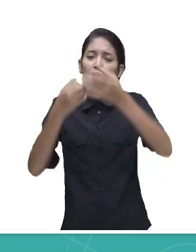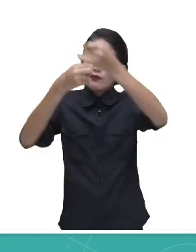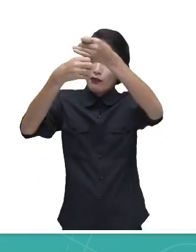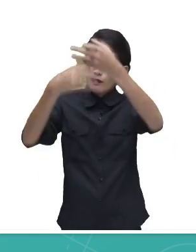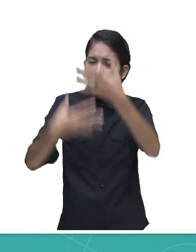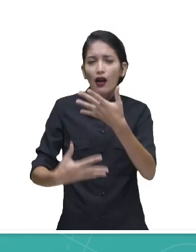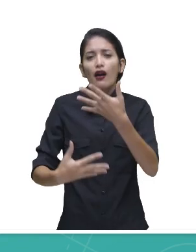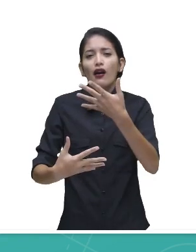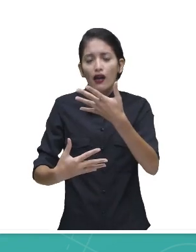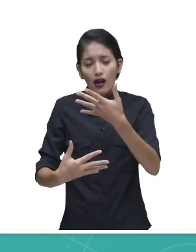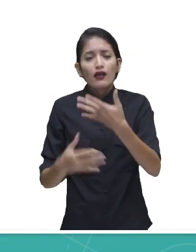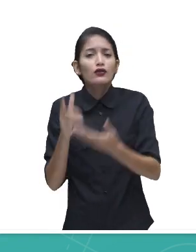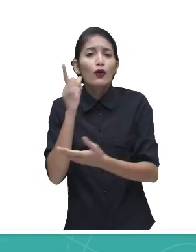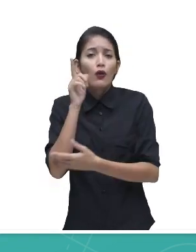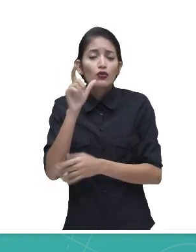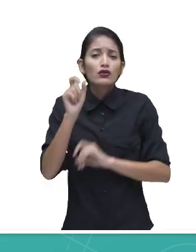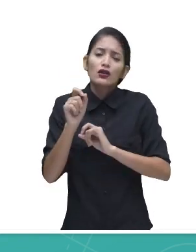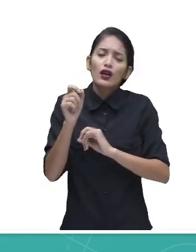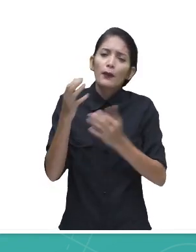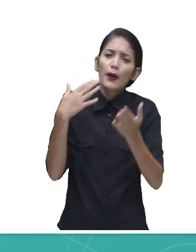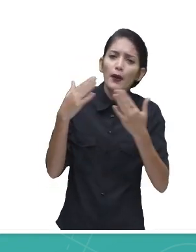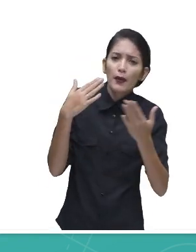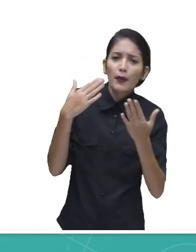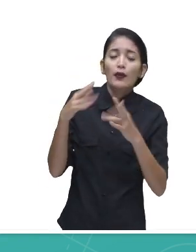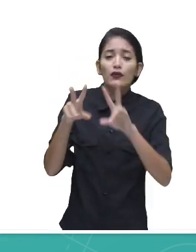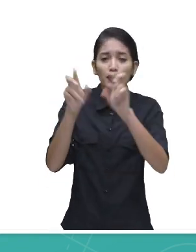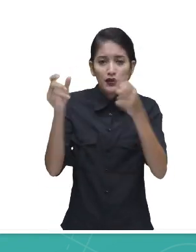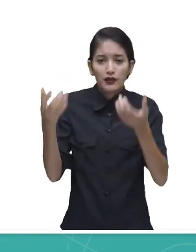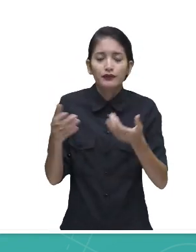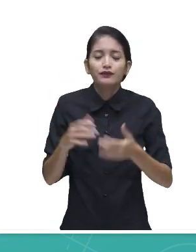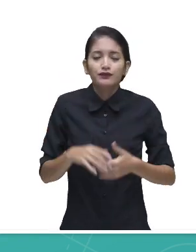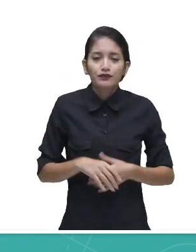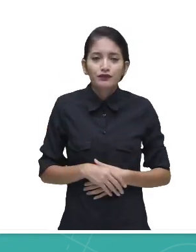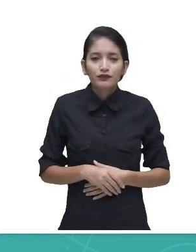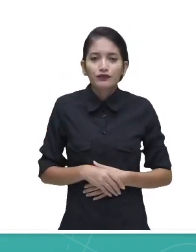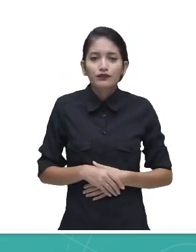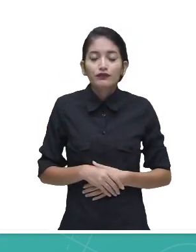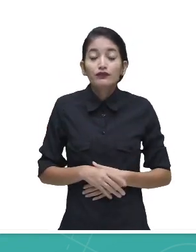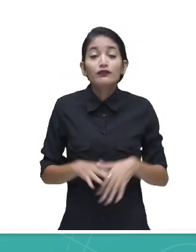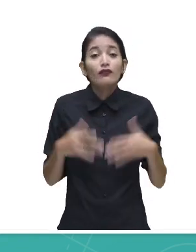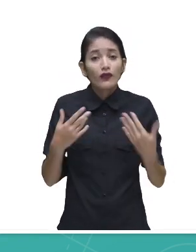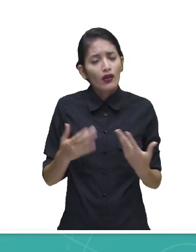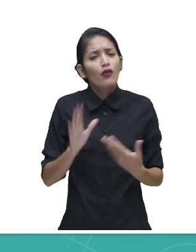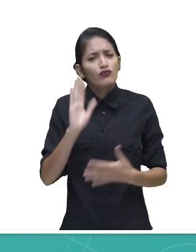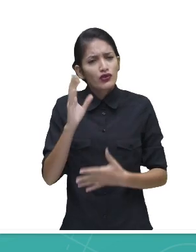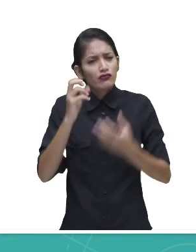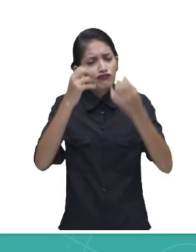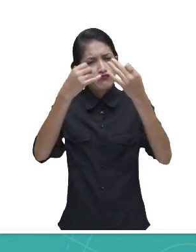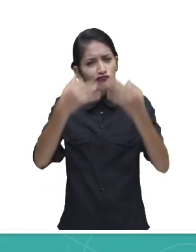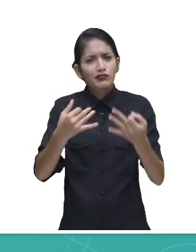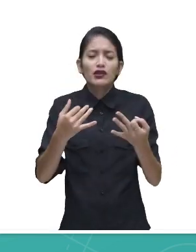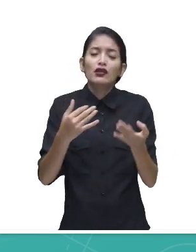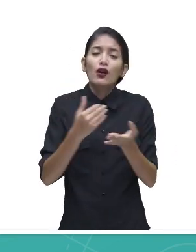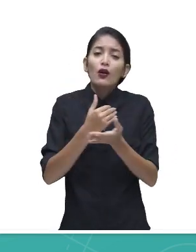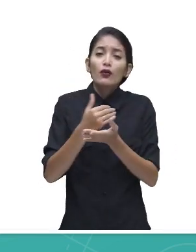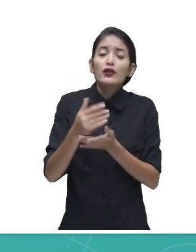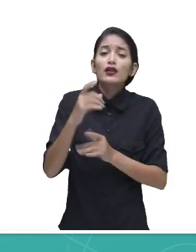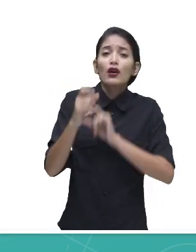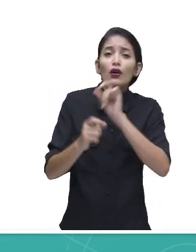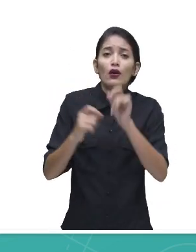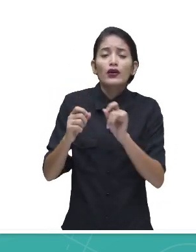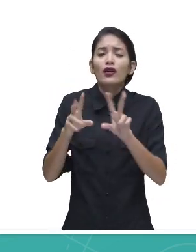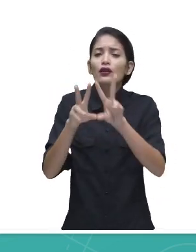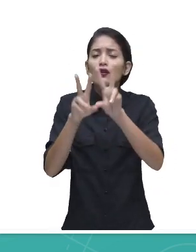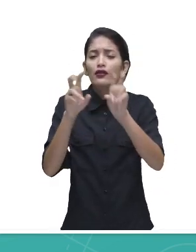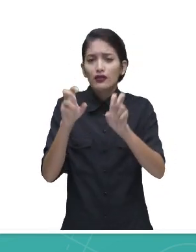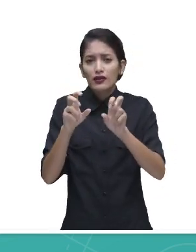gente consiga conversar legal sobre o nosso tema, tá bom? Então, como eu acabei de falar para vocês, nós vamos falar aqui um